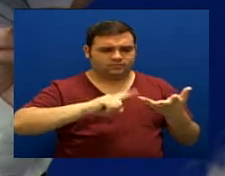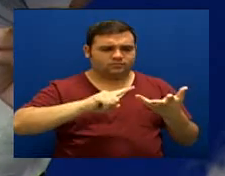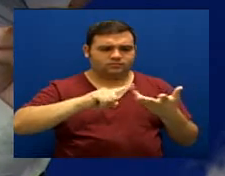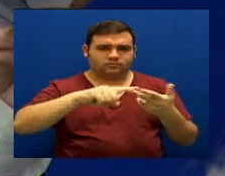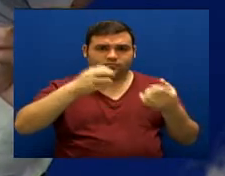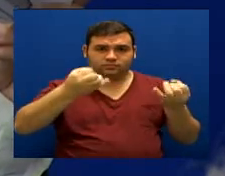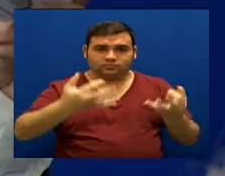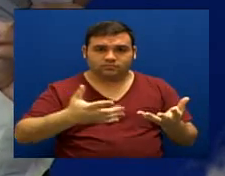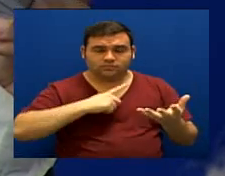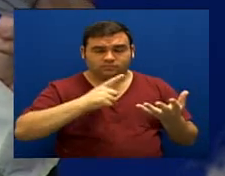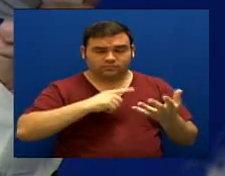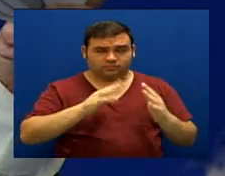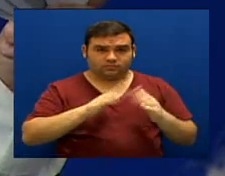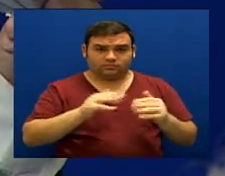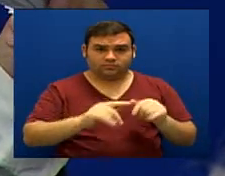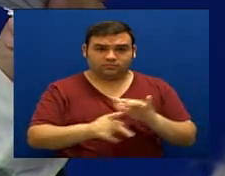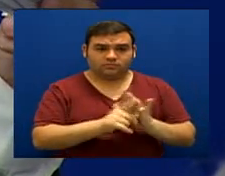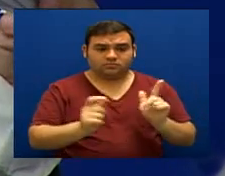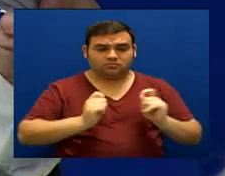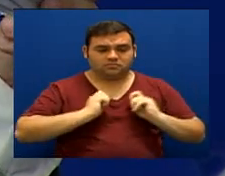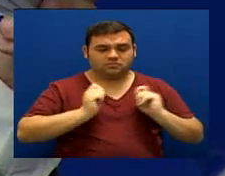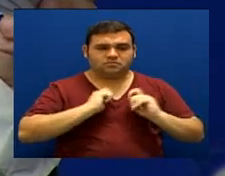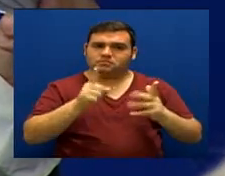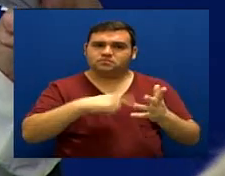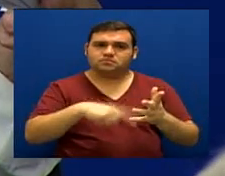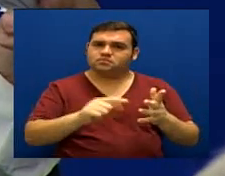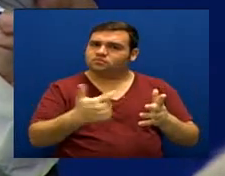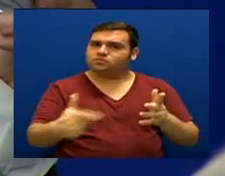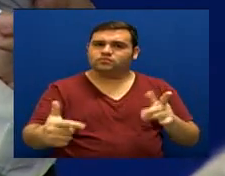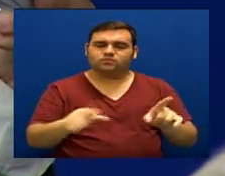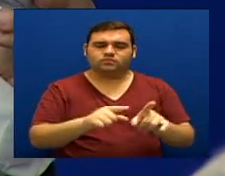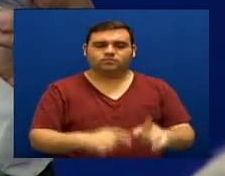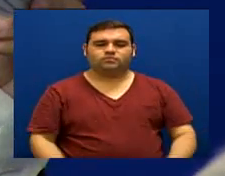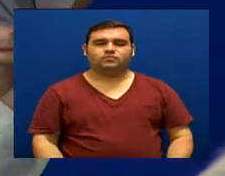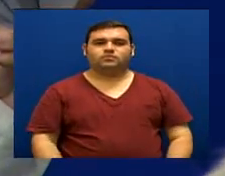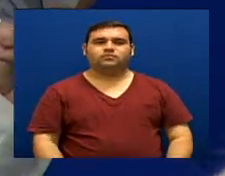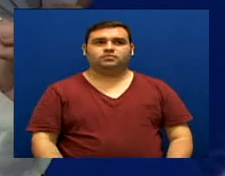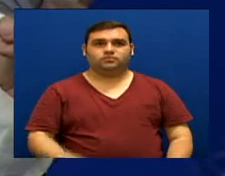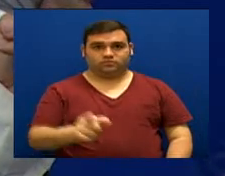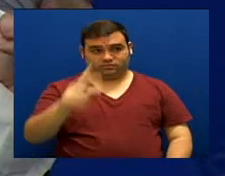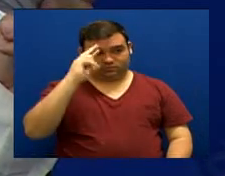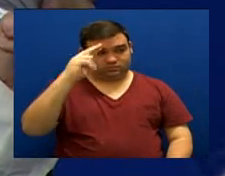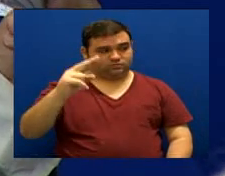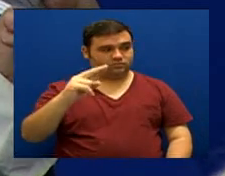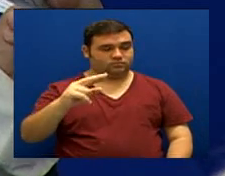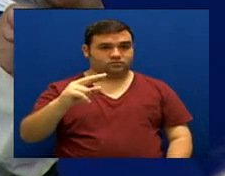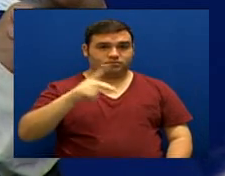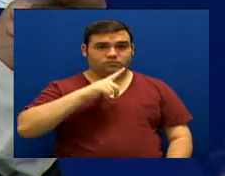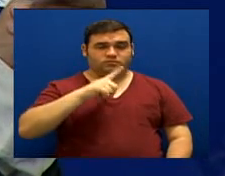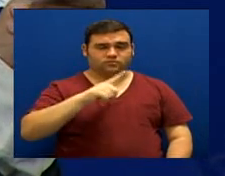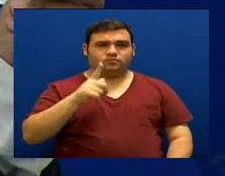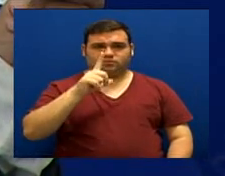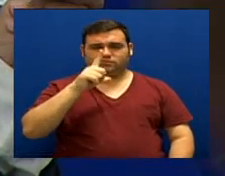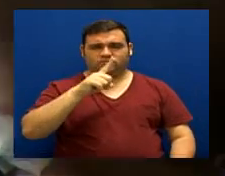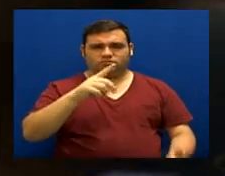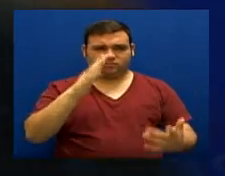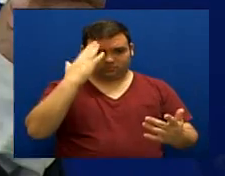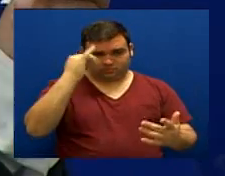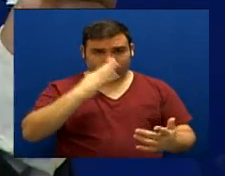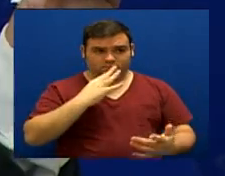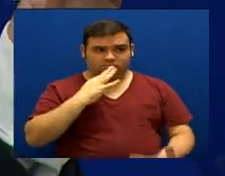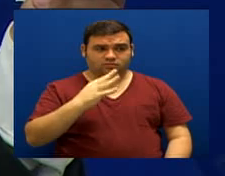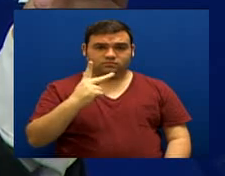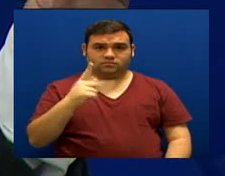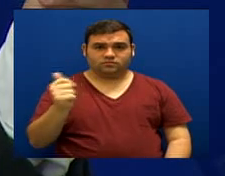me pedido de se abster de câncer cancelar a dotação socorro passou de de vista ao pé por